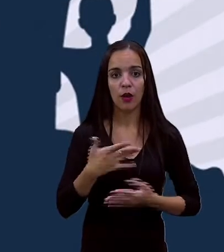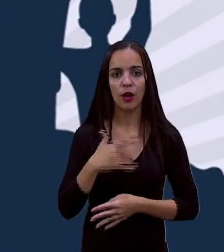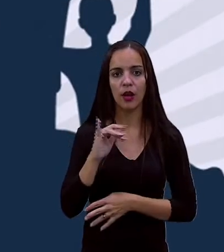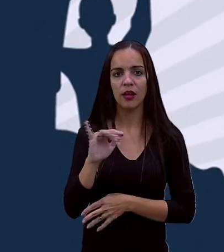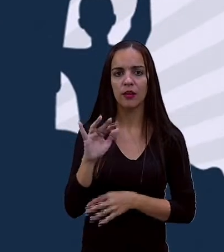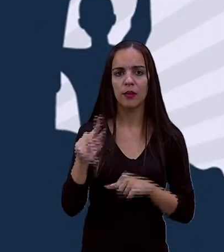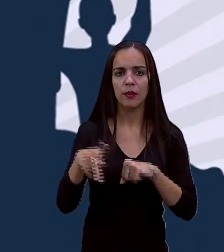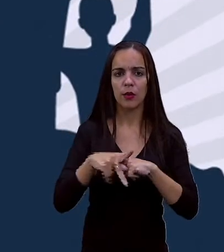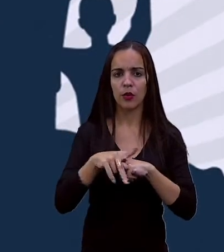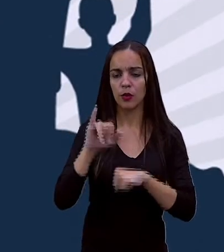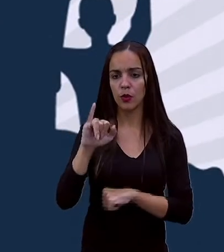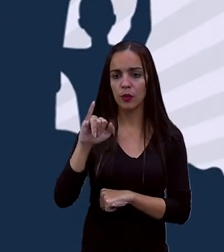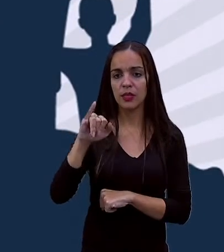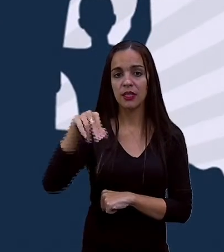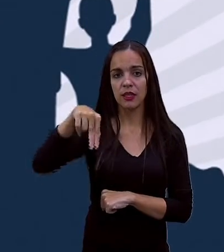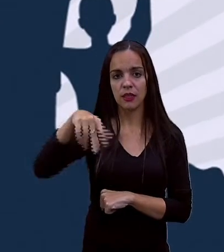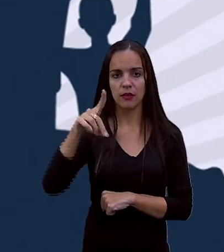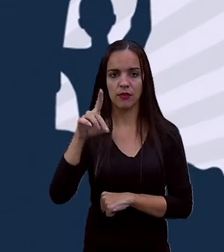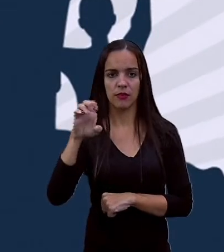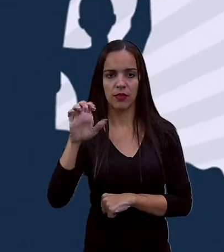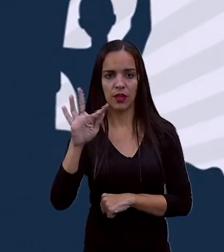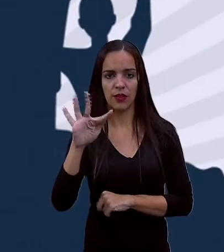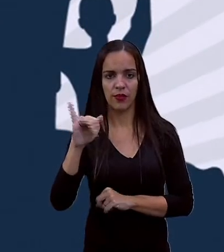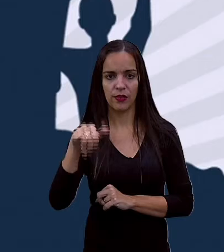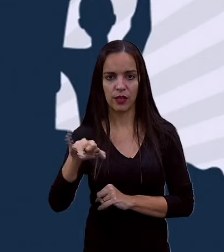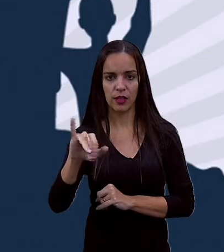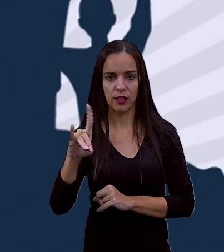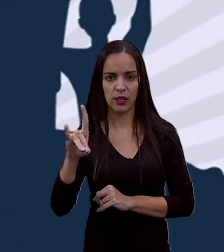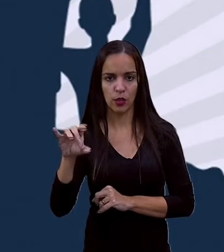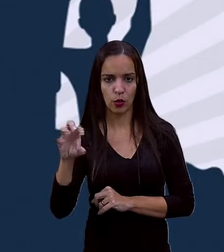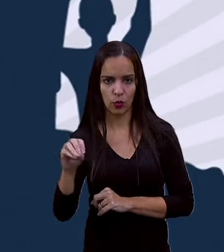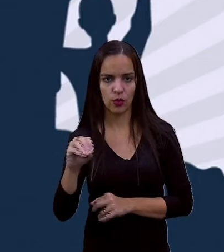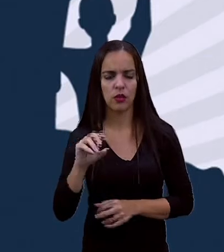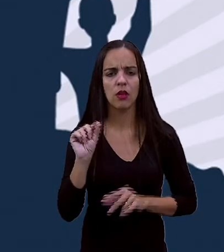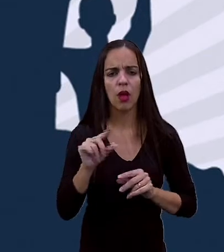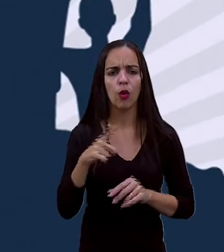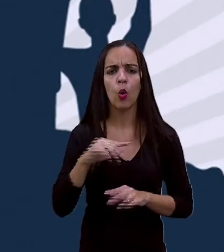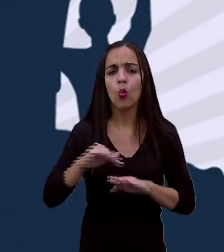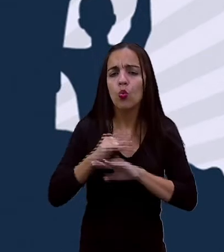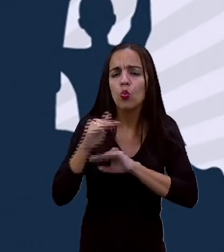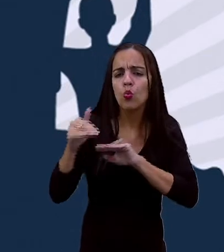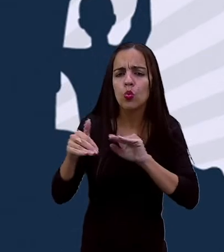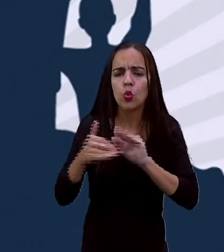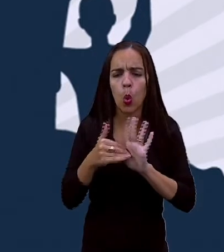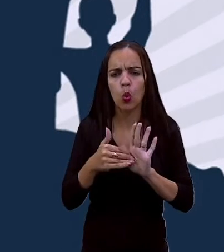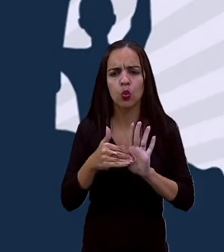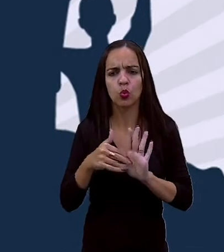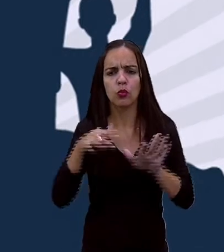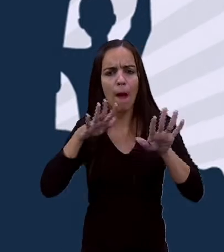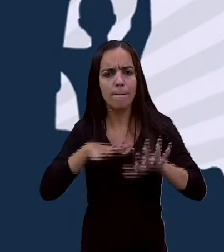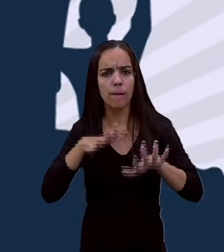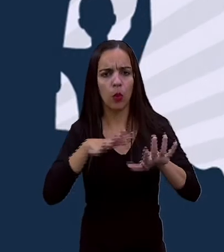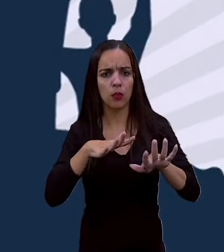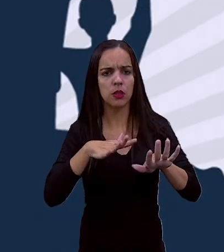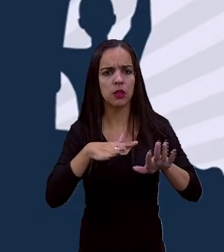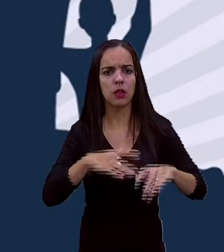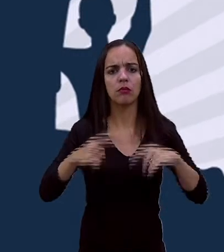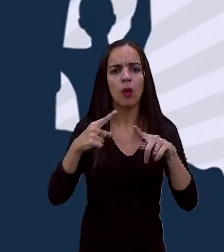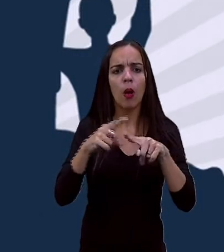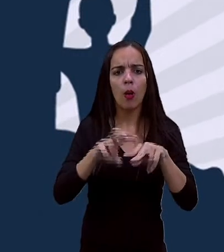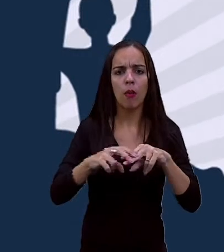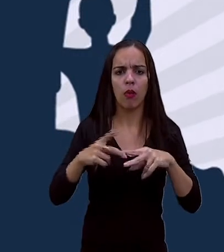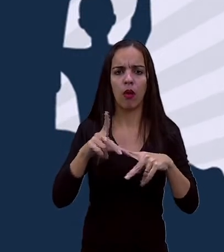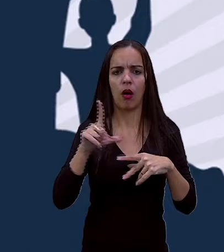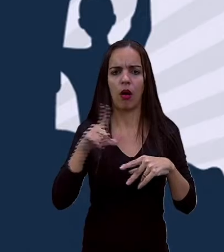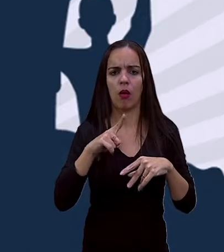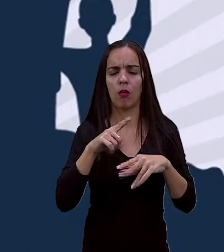pronomes indefinidos. Todos se mobilizaram por uma boa causa. Todos é um